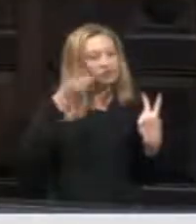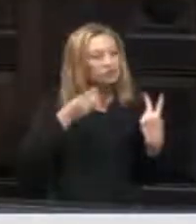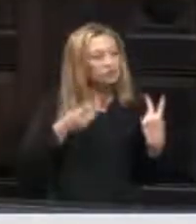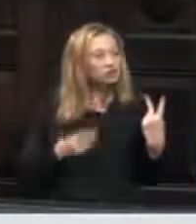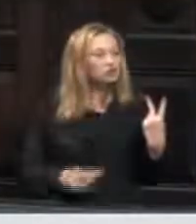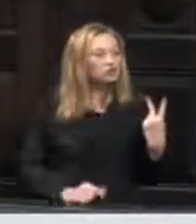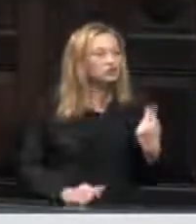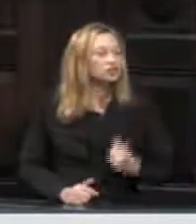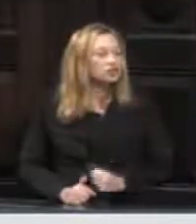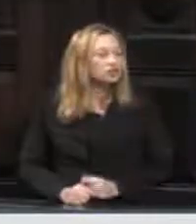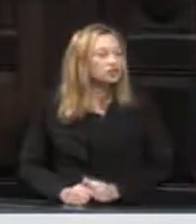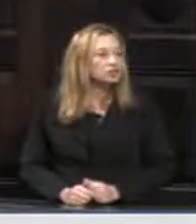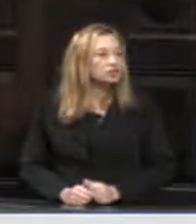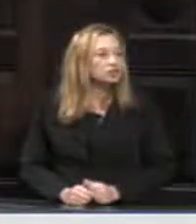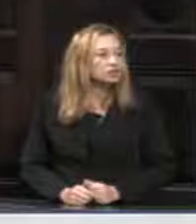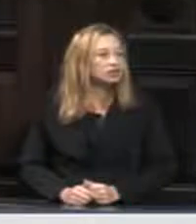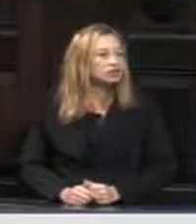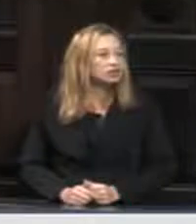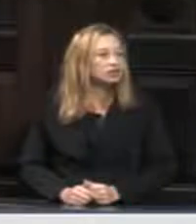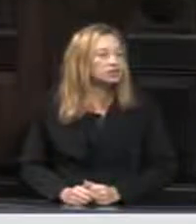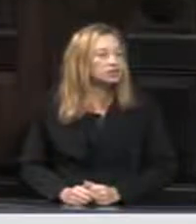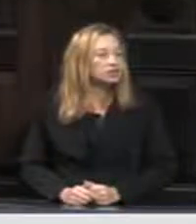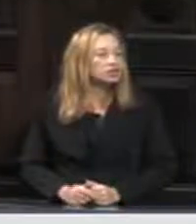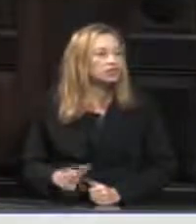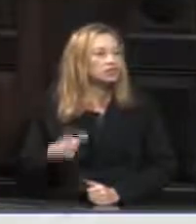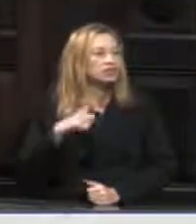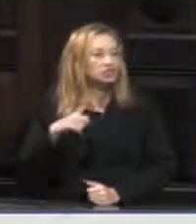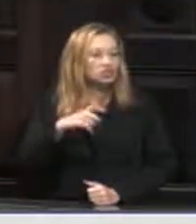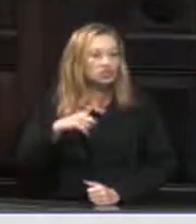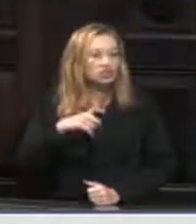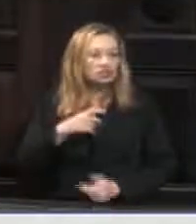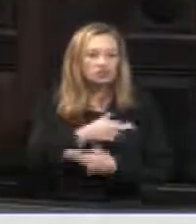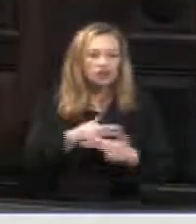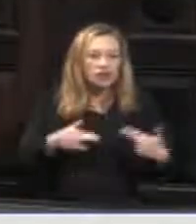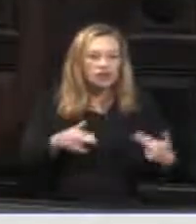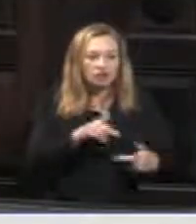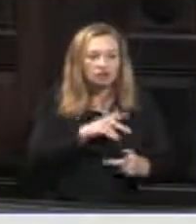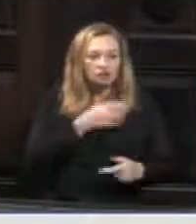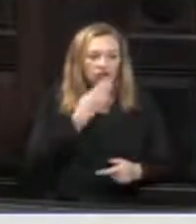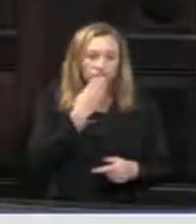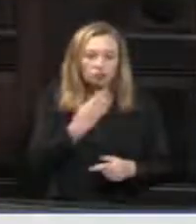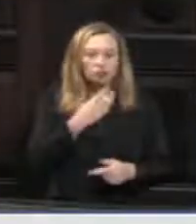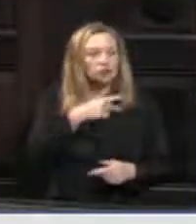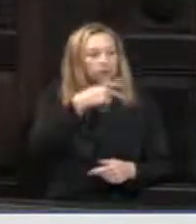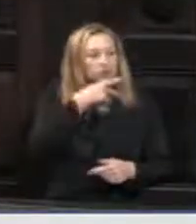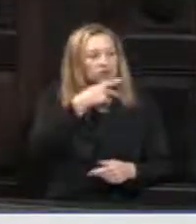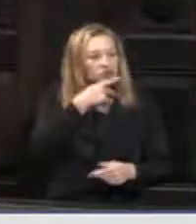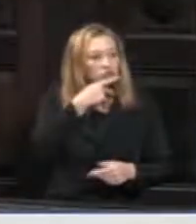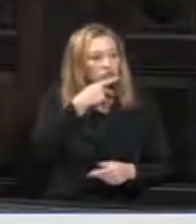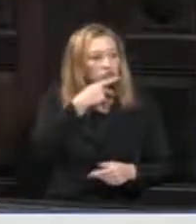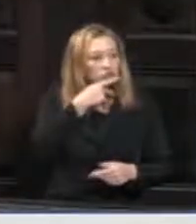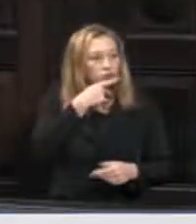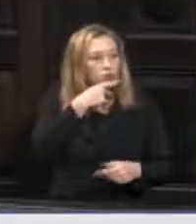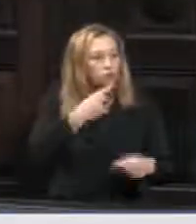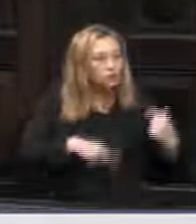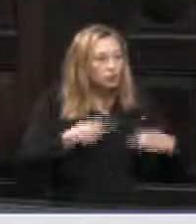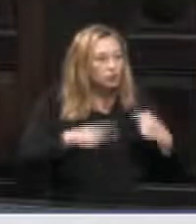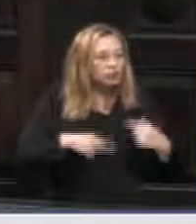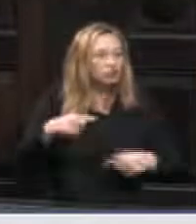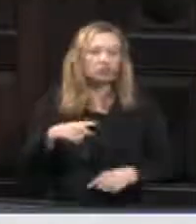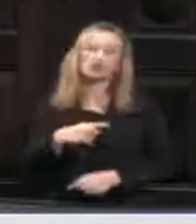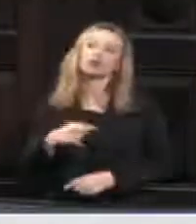tinha uma amálgama de partidos políticos. Estava o PSOL, estava nós